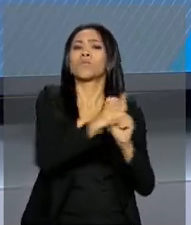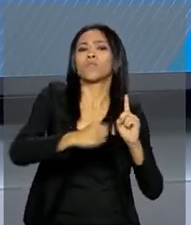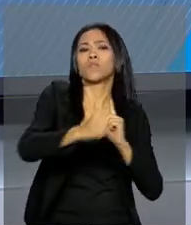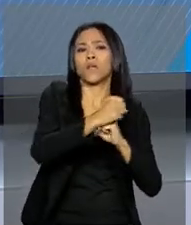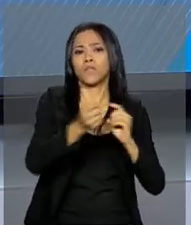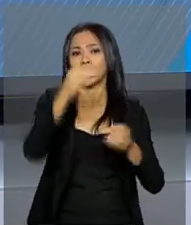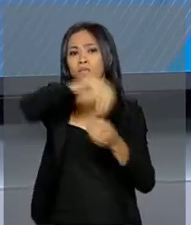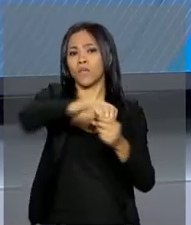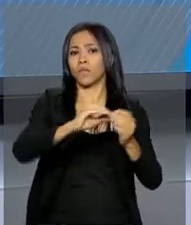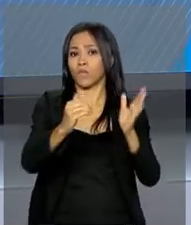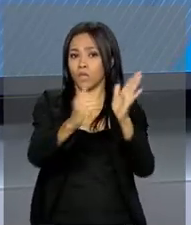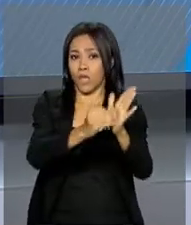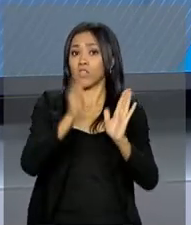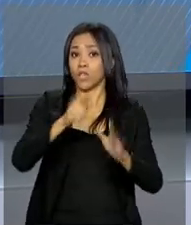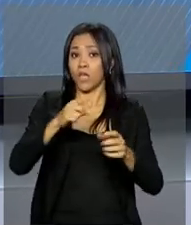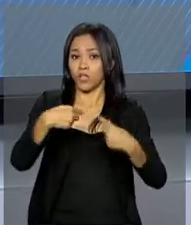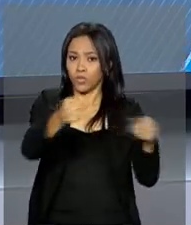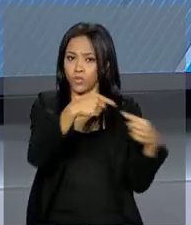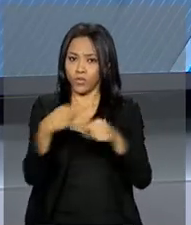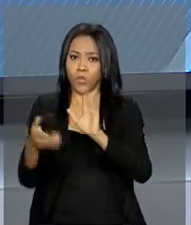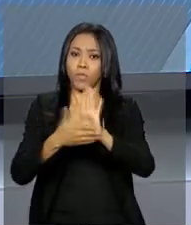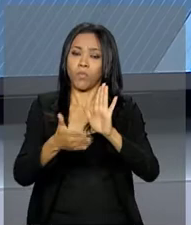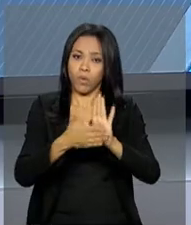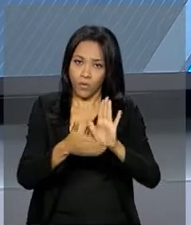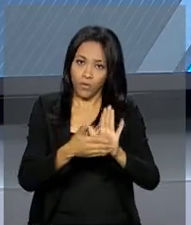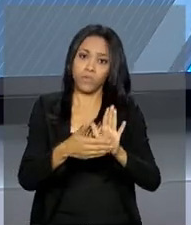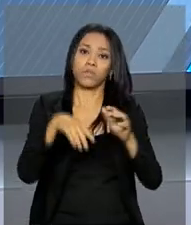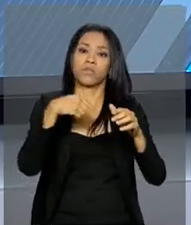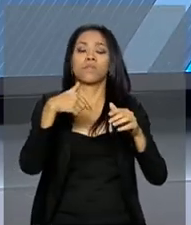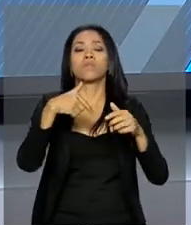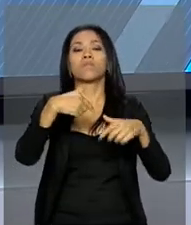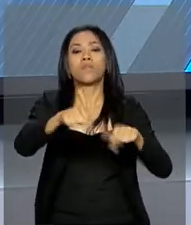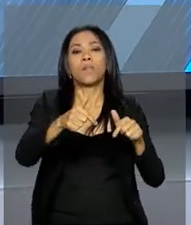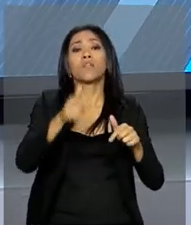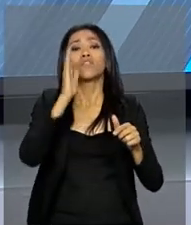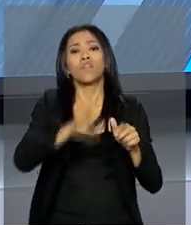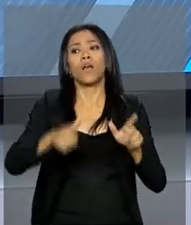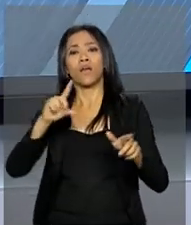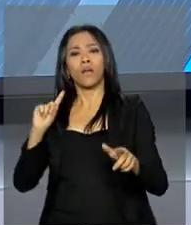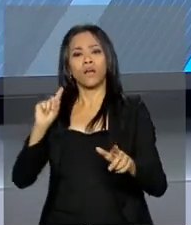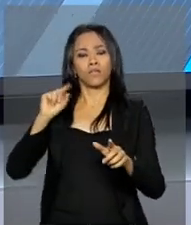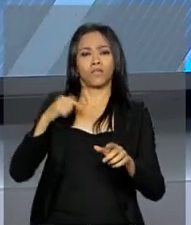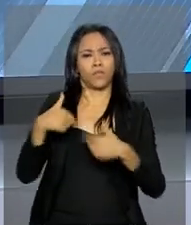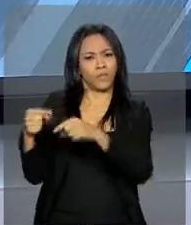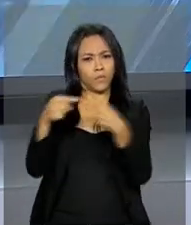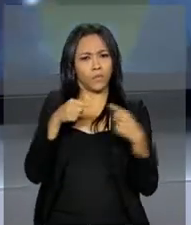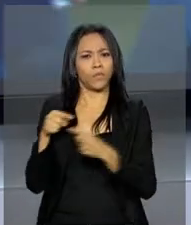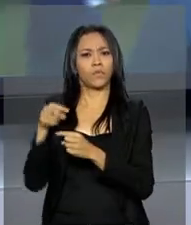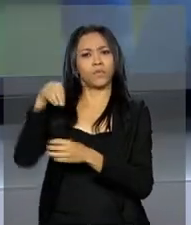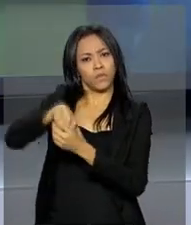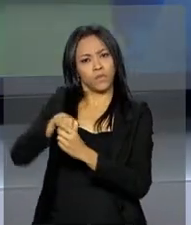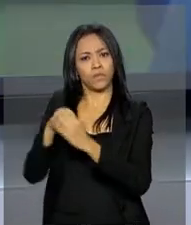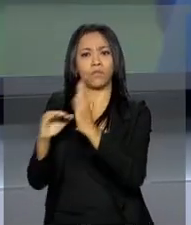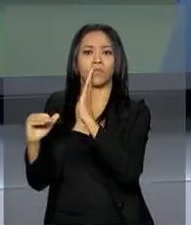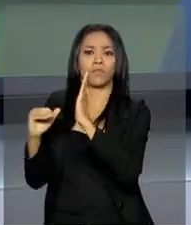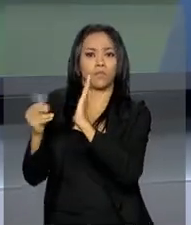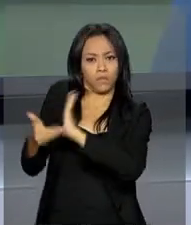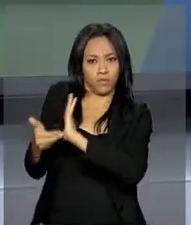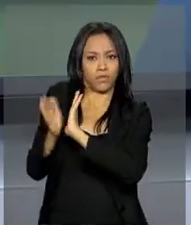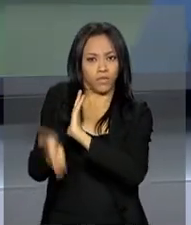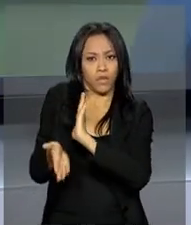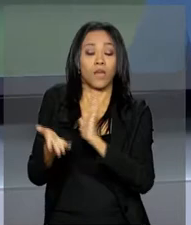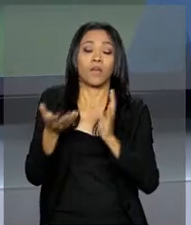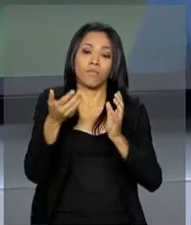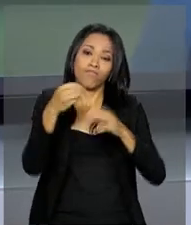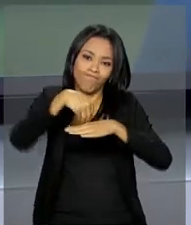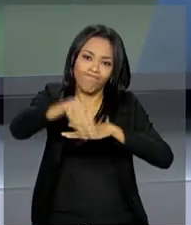reforma trabalhista que já foi aprovada na Câmara dos Deputados. Vamos então conversar com o repórter João Pedro Neto, que traz mais informações